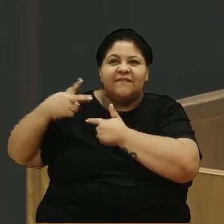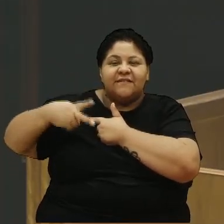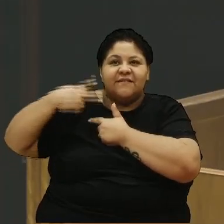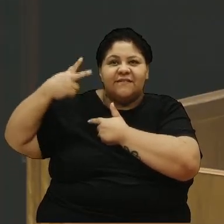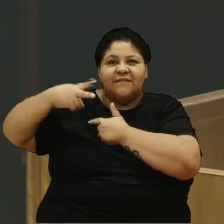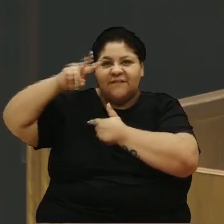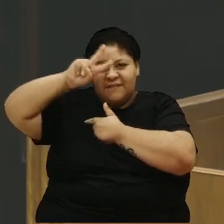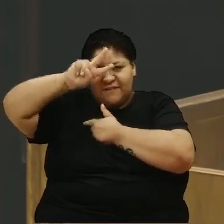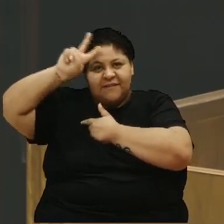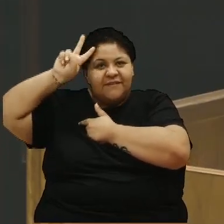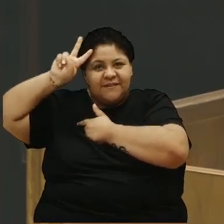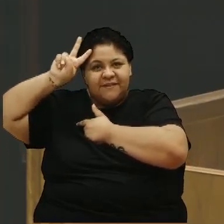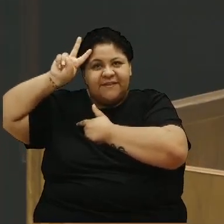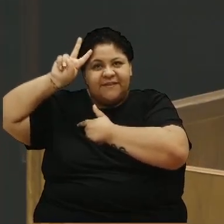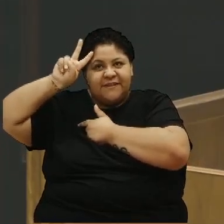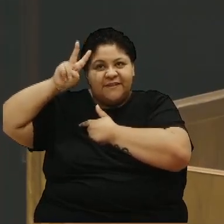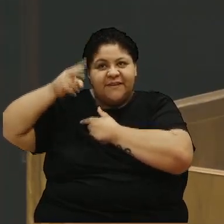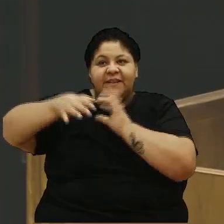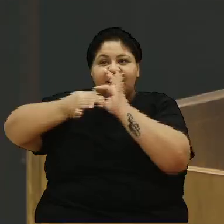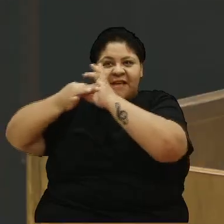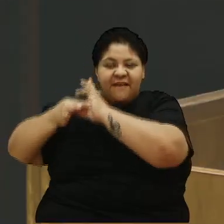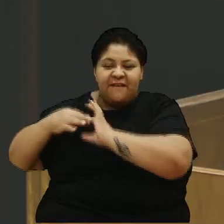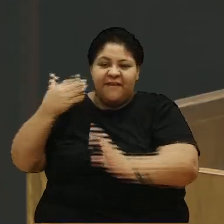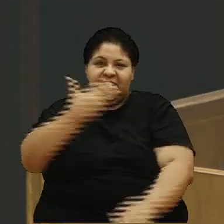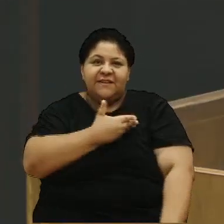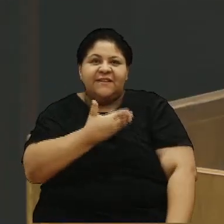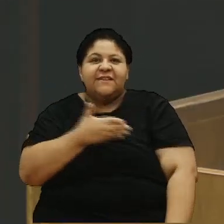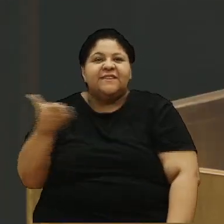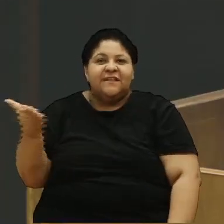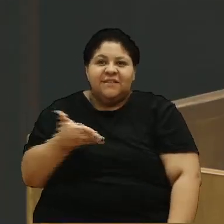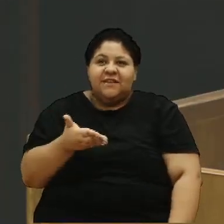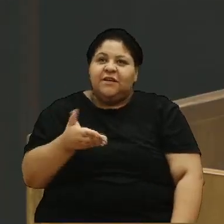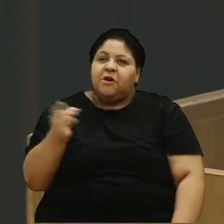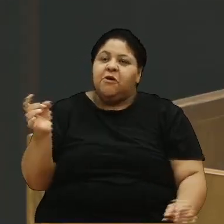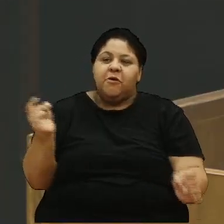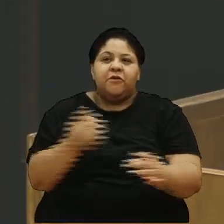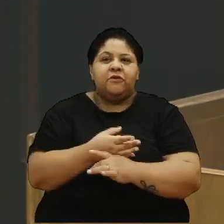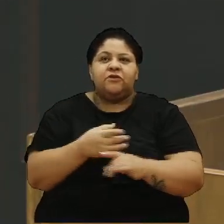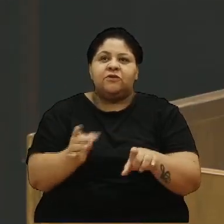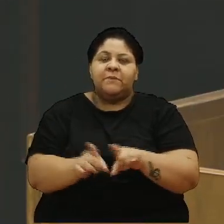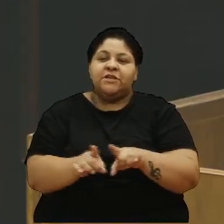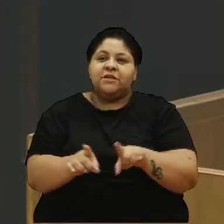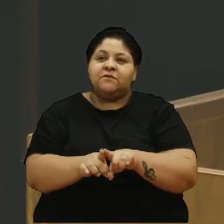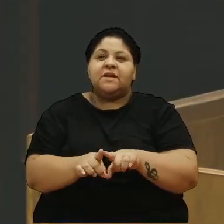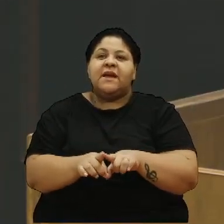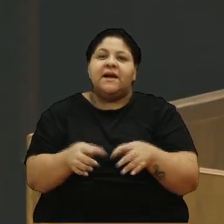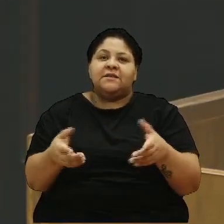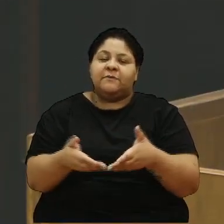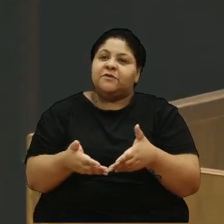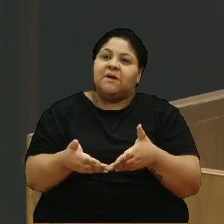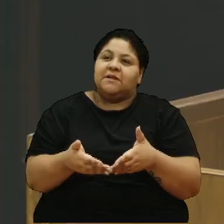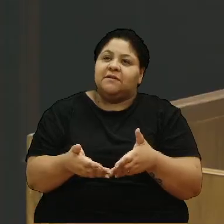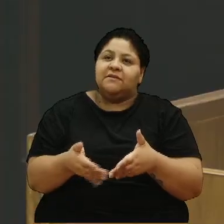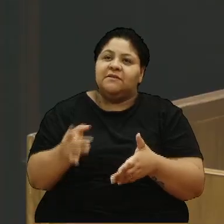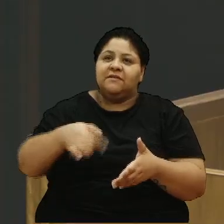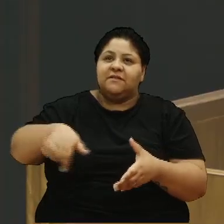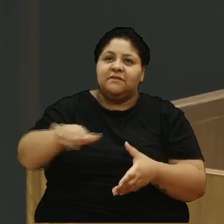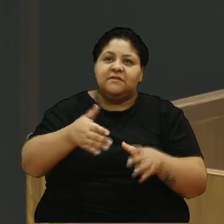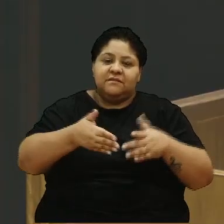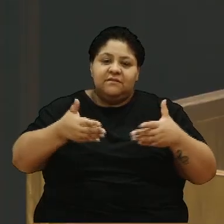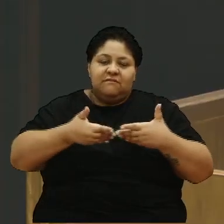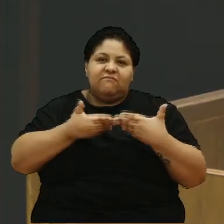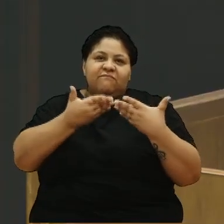que é nosso parceiro e amigo, já está com os convites dele. Quem quiser participar seriam muito